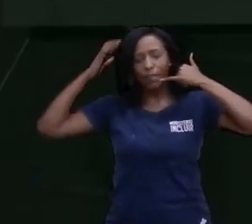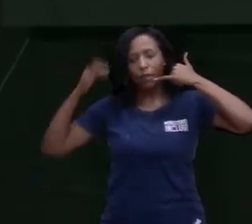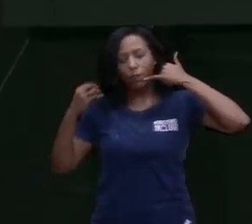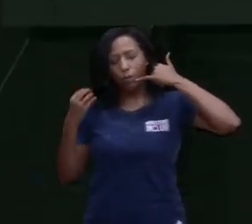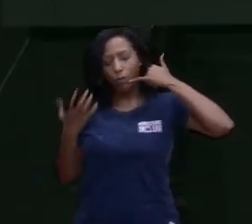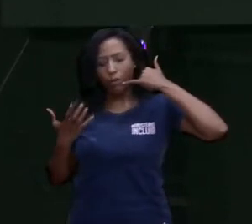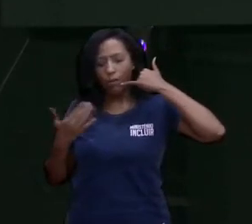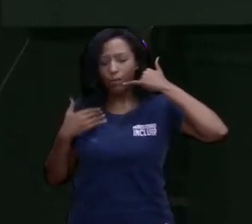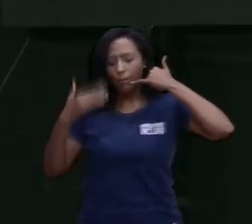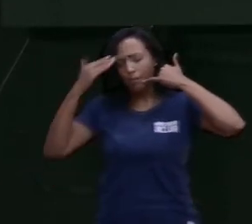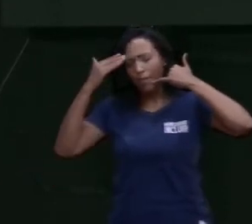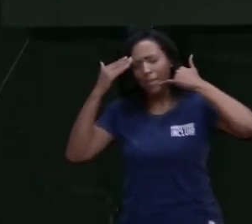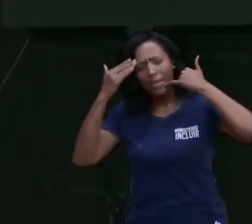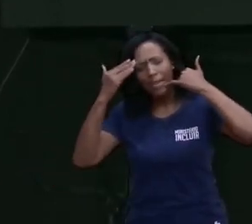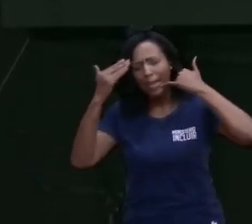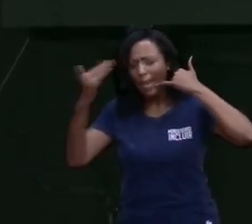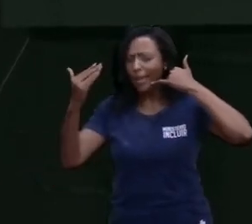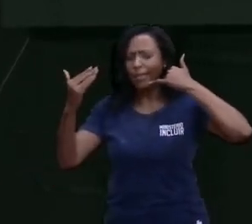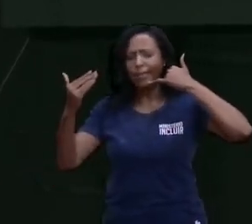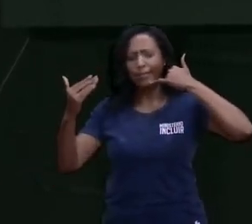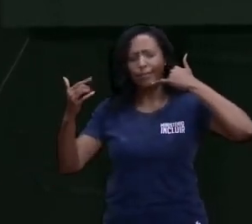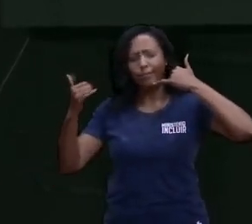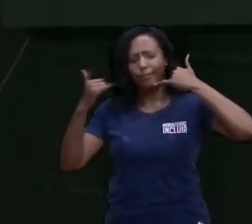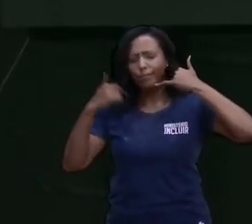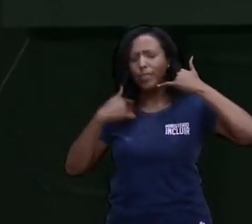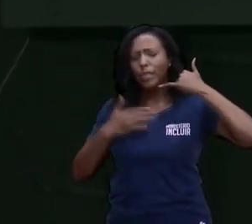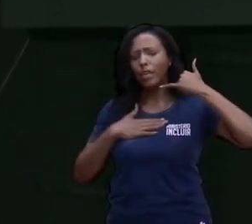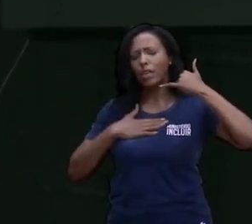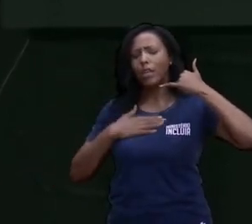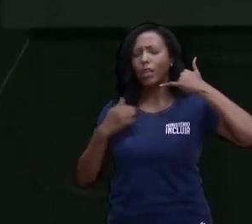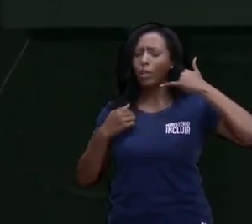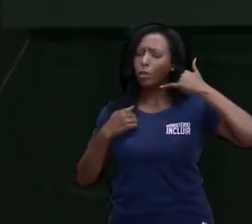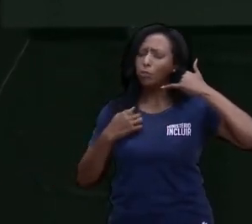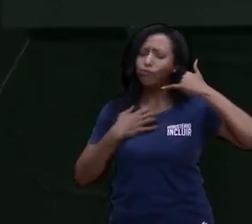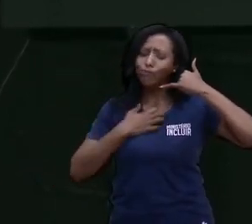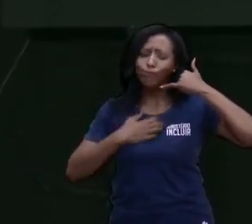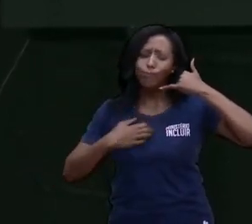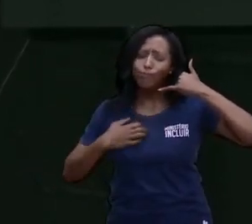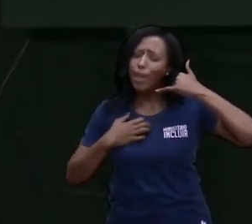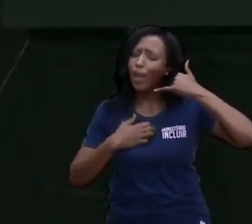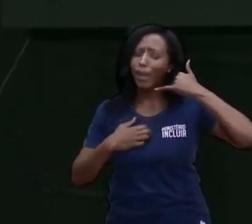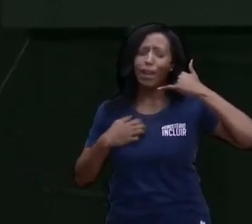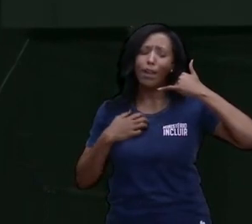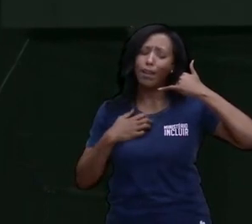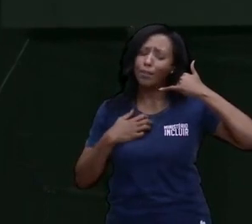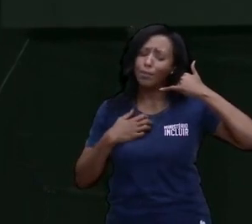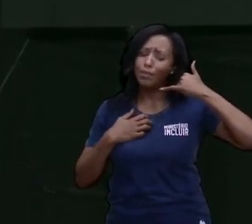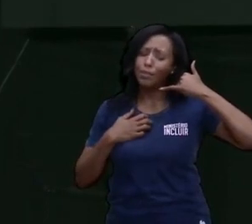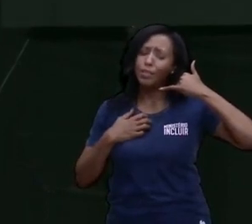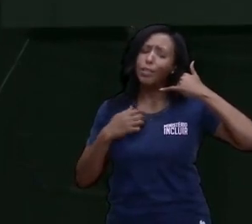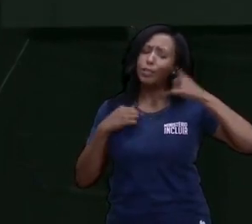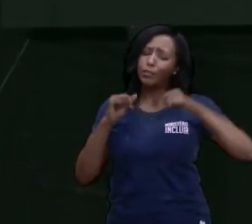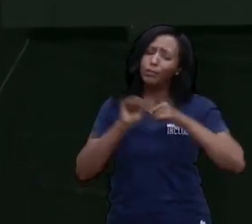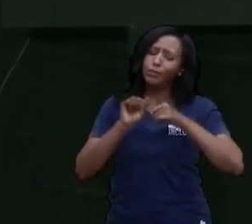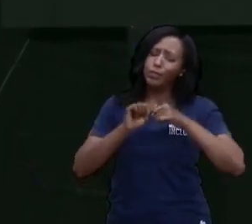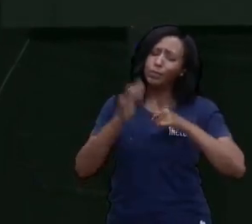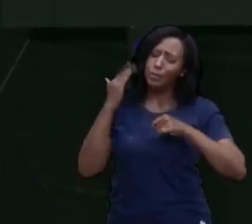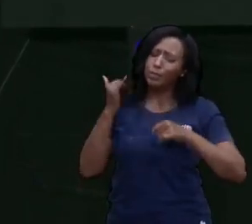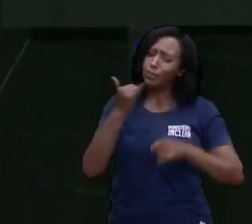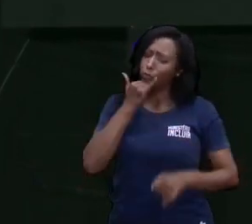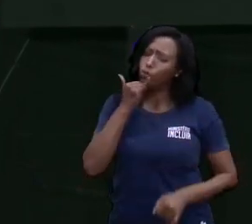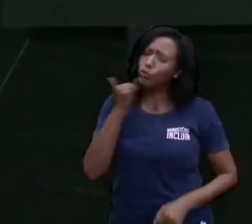Ela só queria te agradecer demais a ter feito isso e eu estava tão incomodado cara e com que eu fiz eu